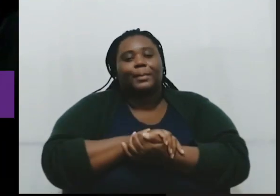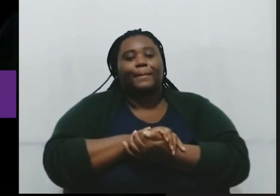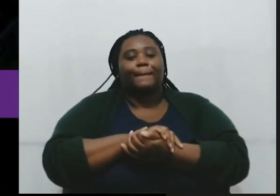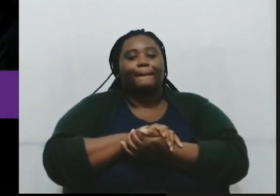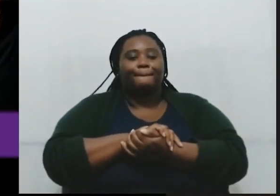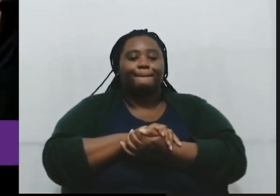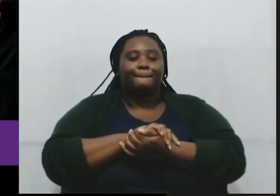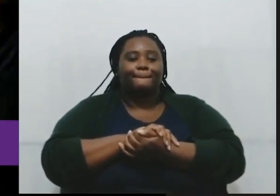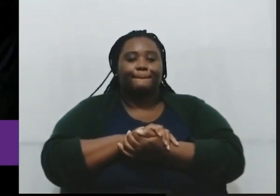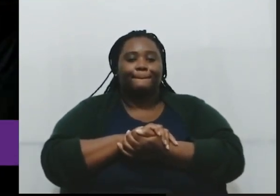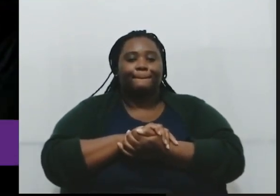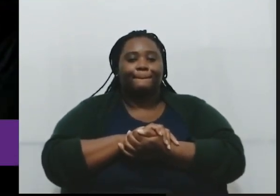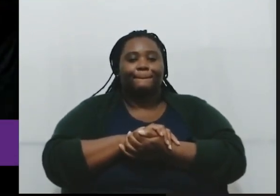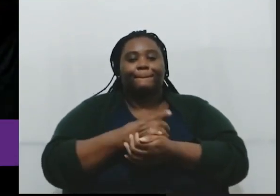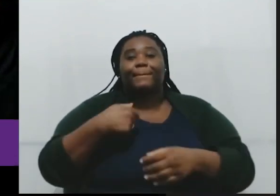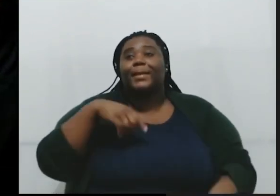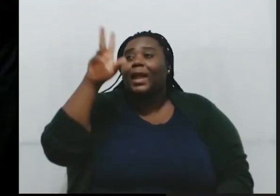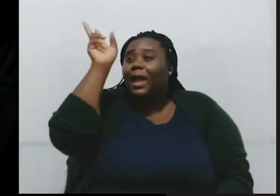na infância, assim,